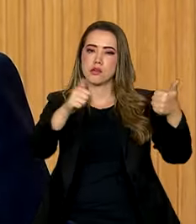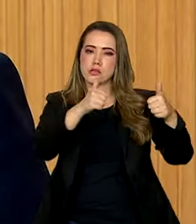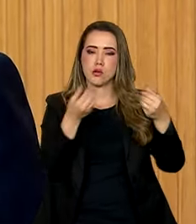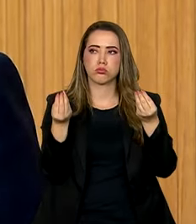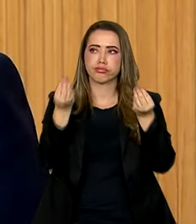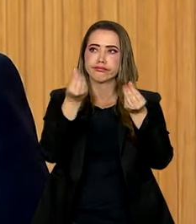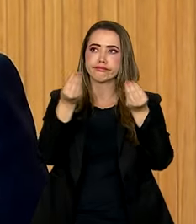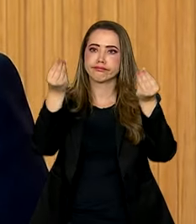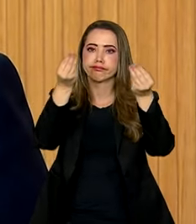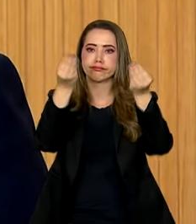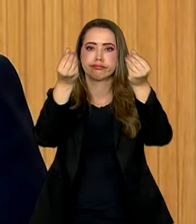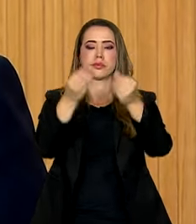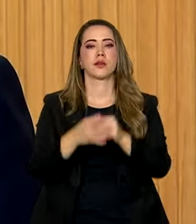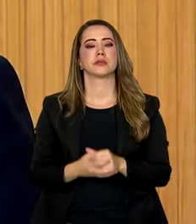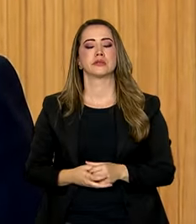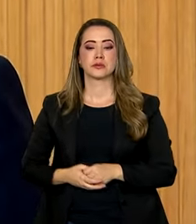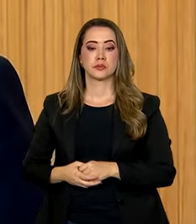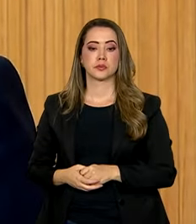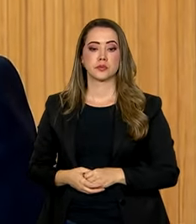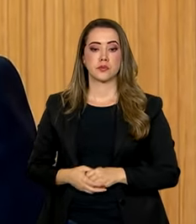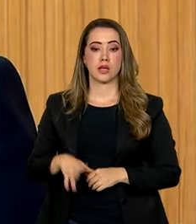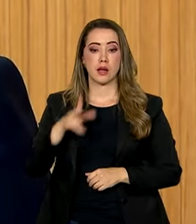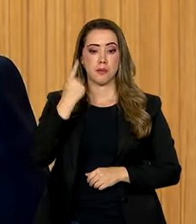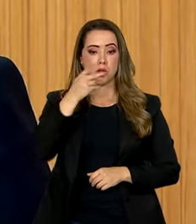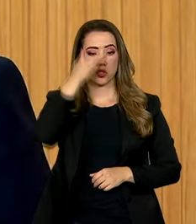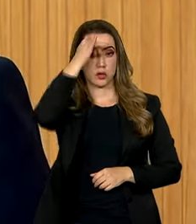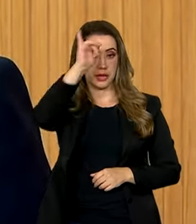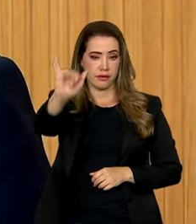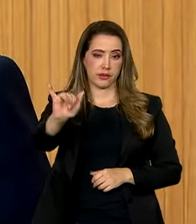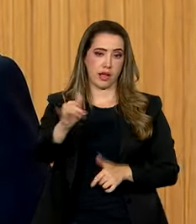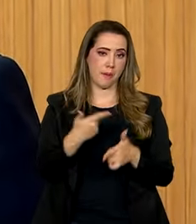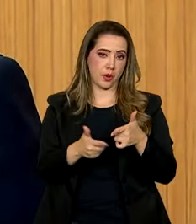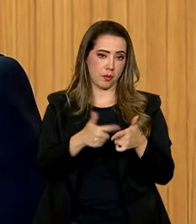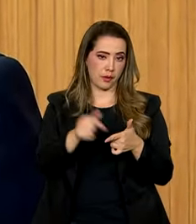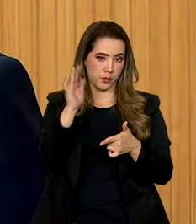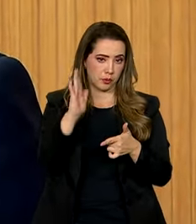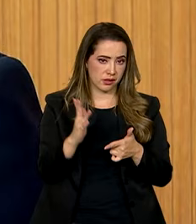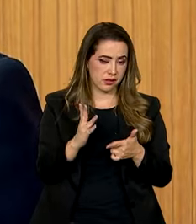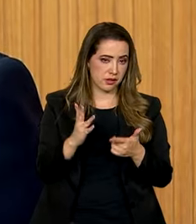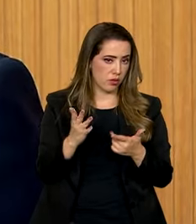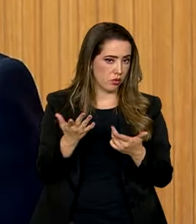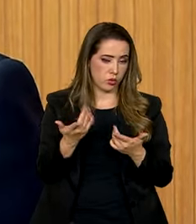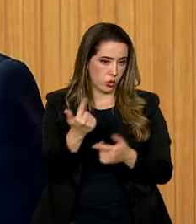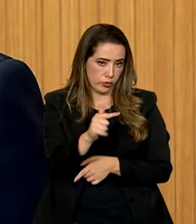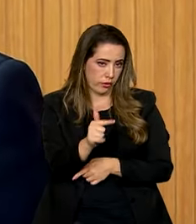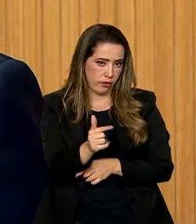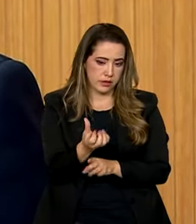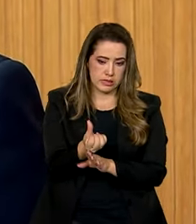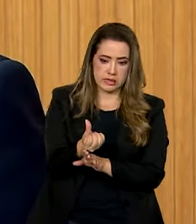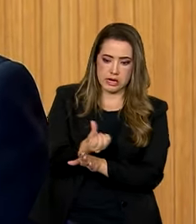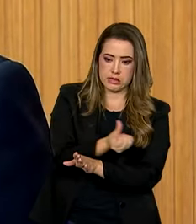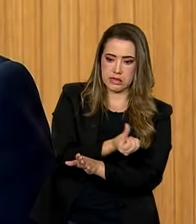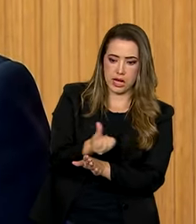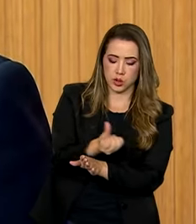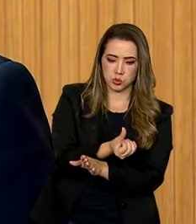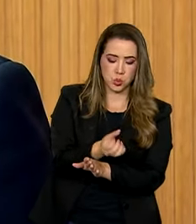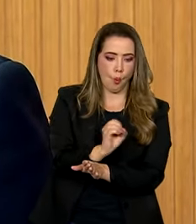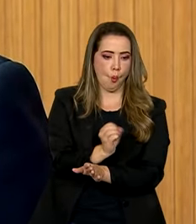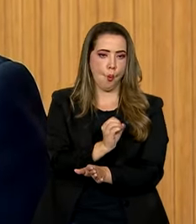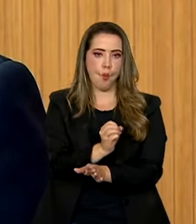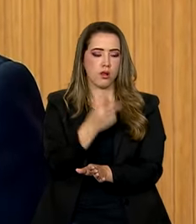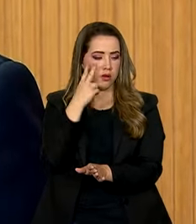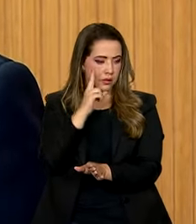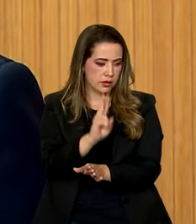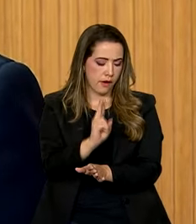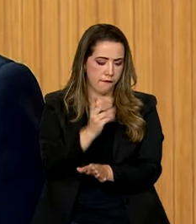A política de prevenção no Brasil, ela basicamente foi abandonada nos últimos 6 anos. Só é recorrer aos números aí, os